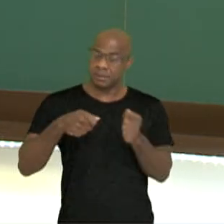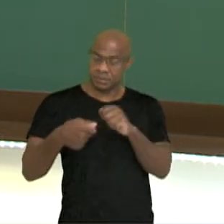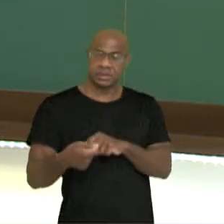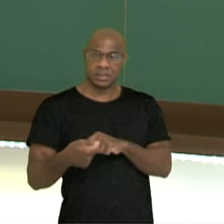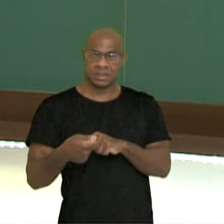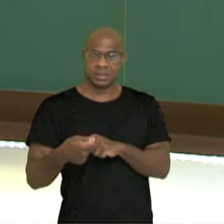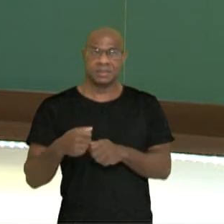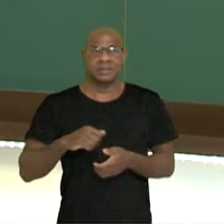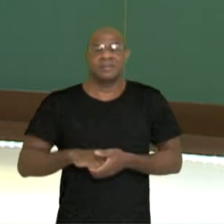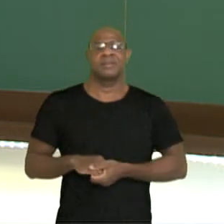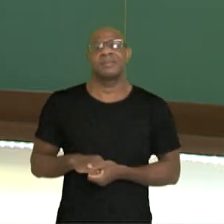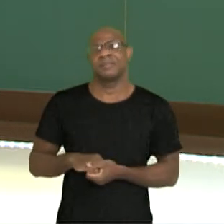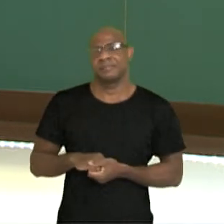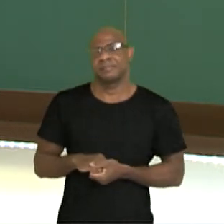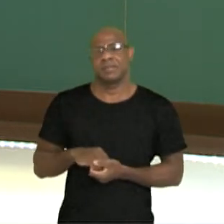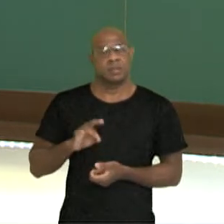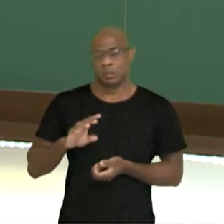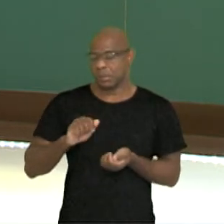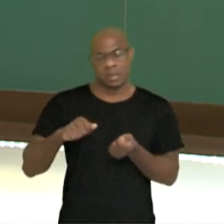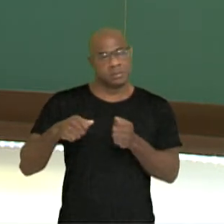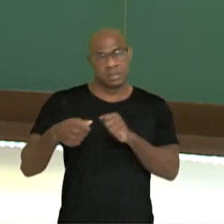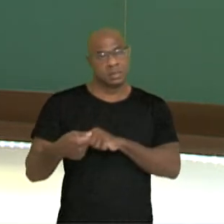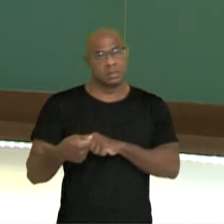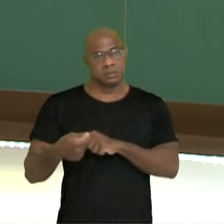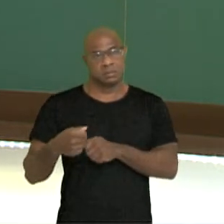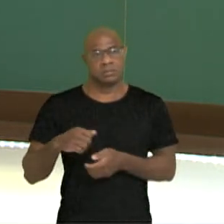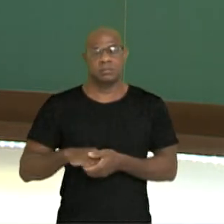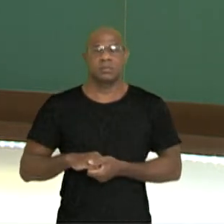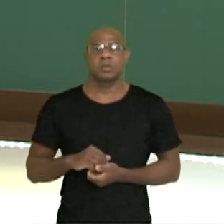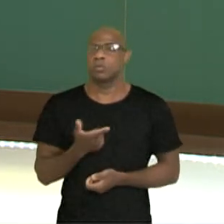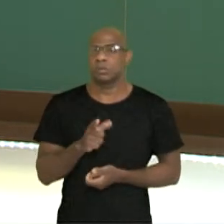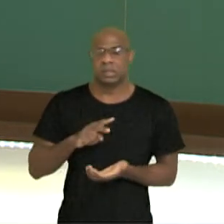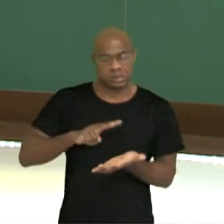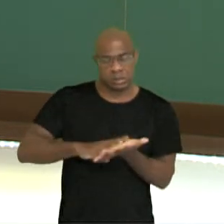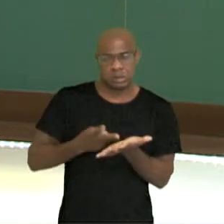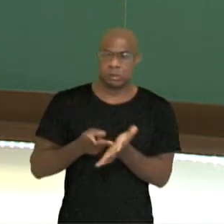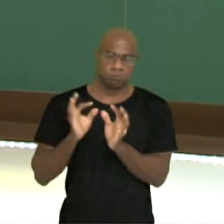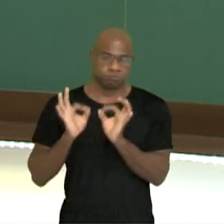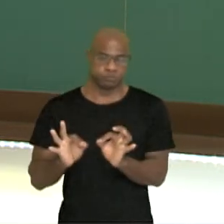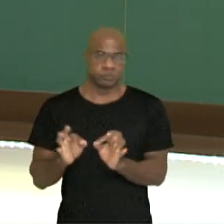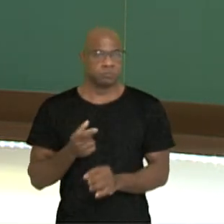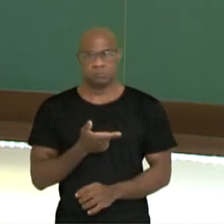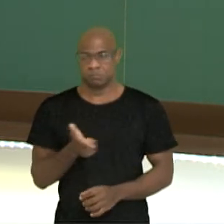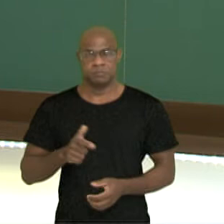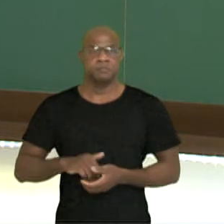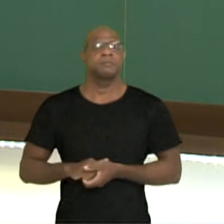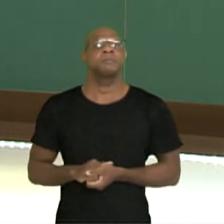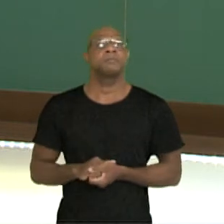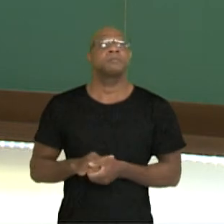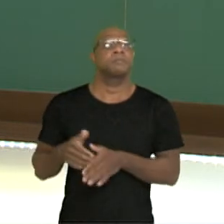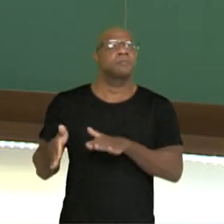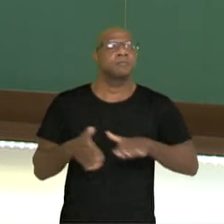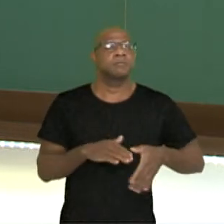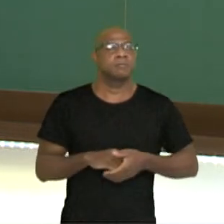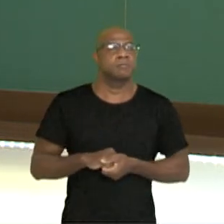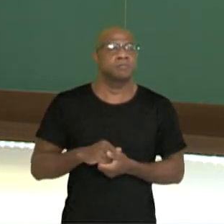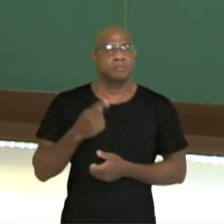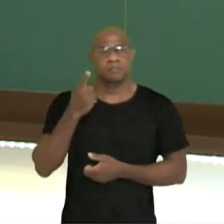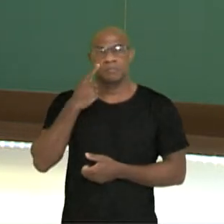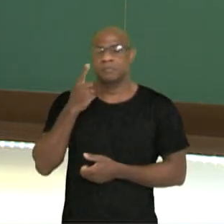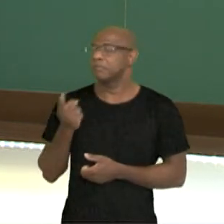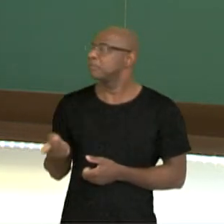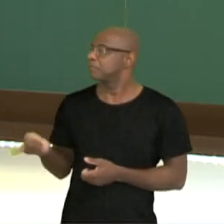de línguas que funcionam de maneira diferente, né? A gente sempre tem que considerar o aspecto cultural da língua, tá ok? Gente, então olha